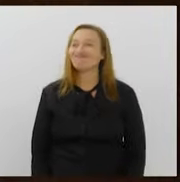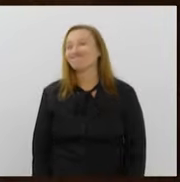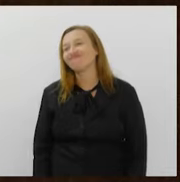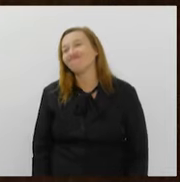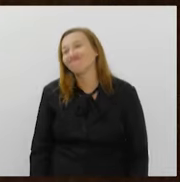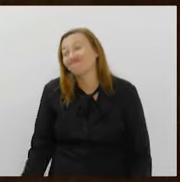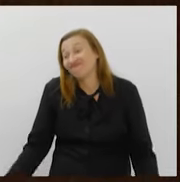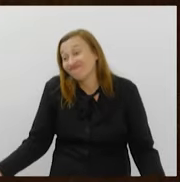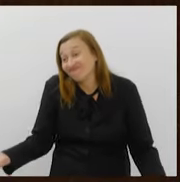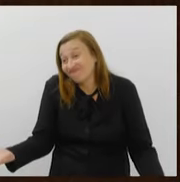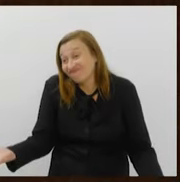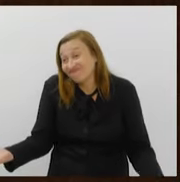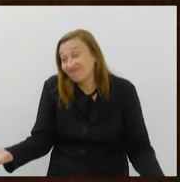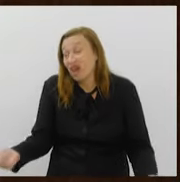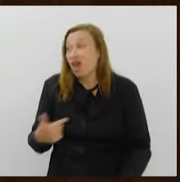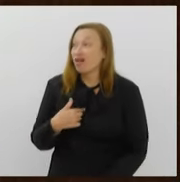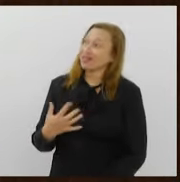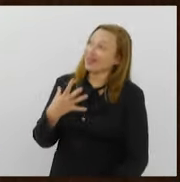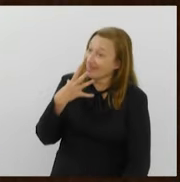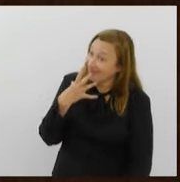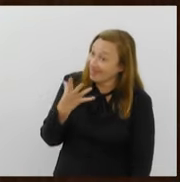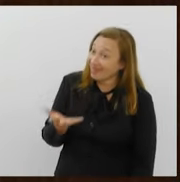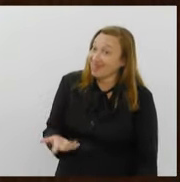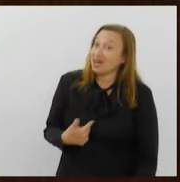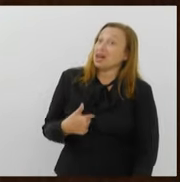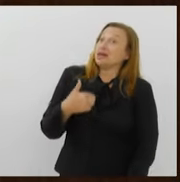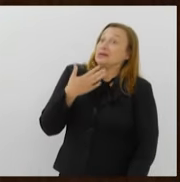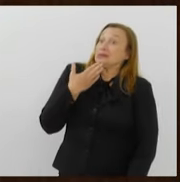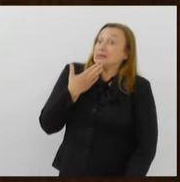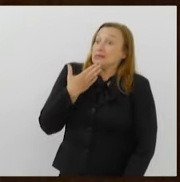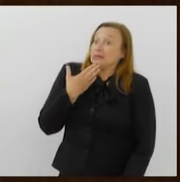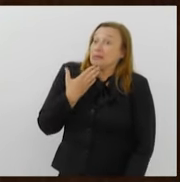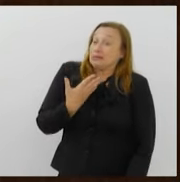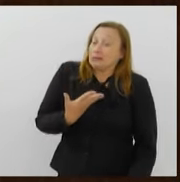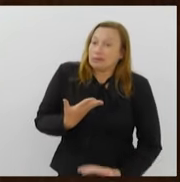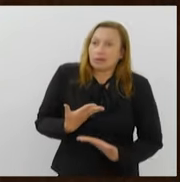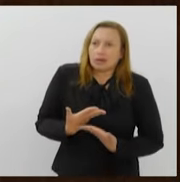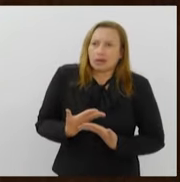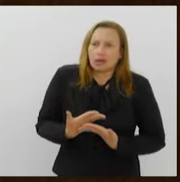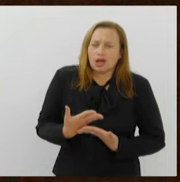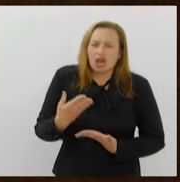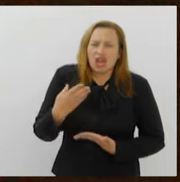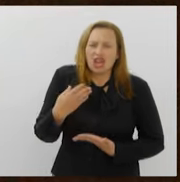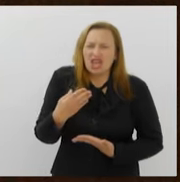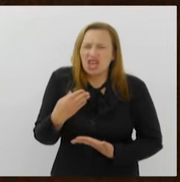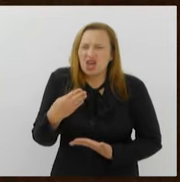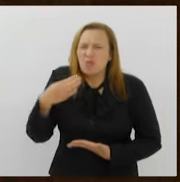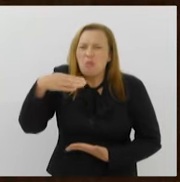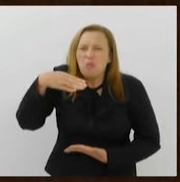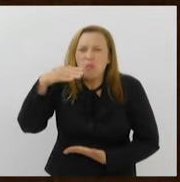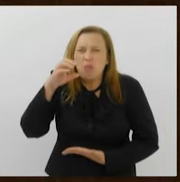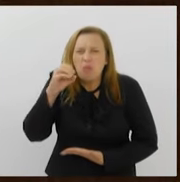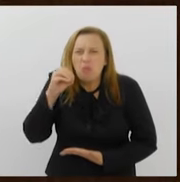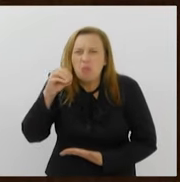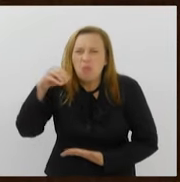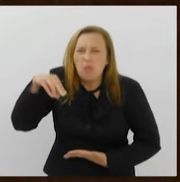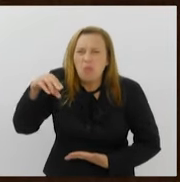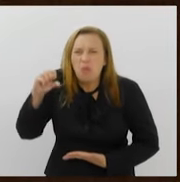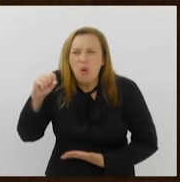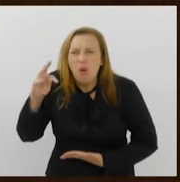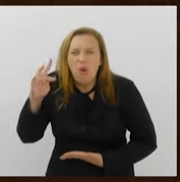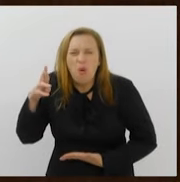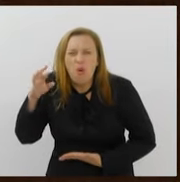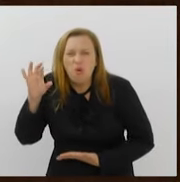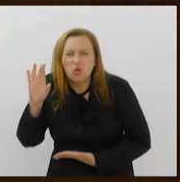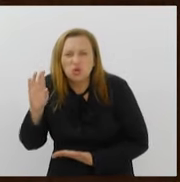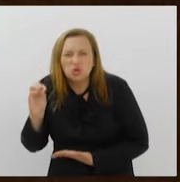acho que eu também fiquei perplexo com essa declaração, que monstro vai sair, que monstro vai sair.